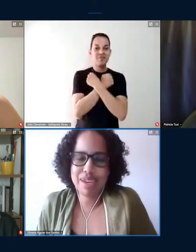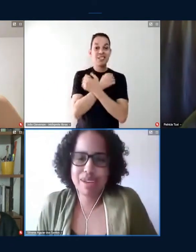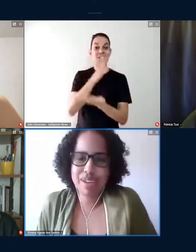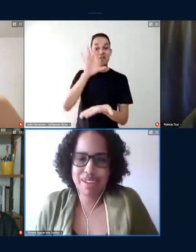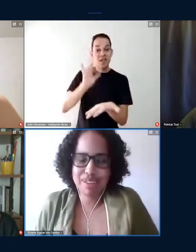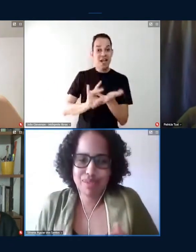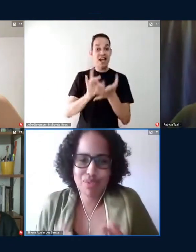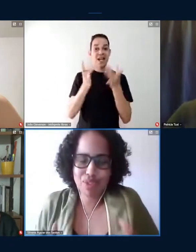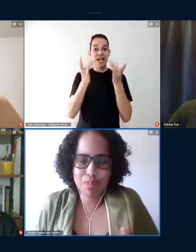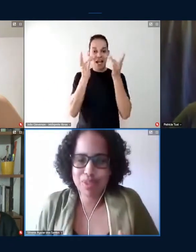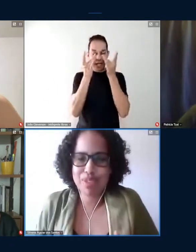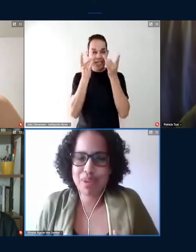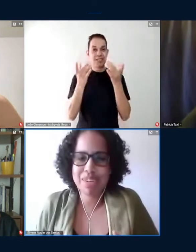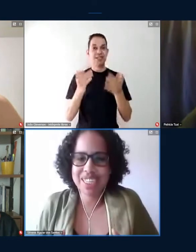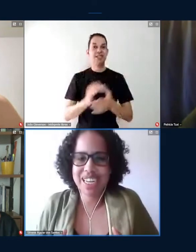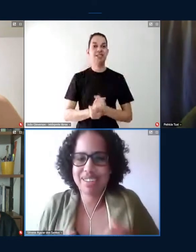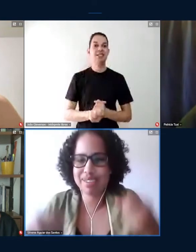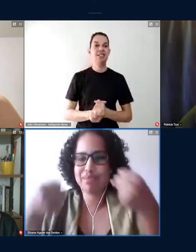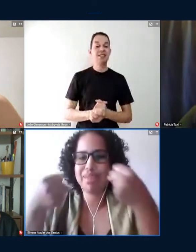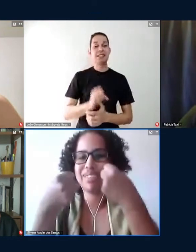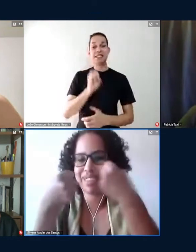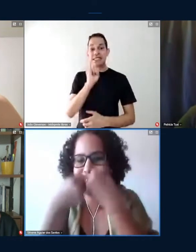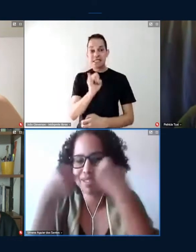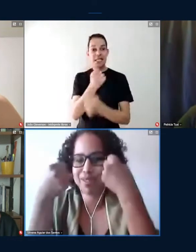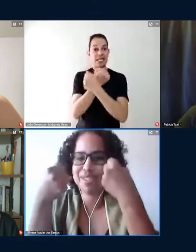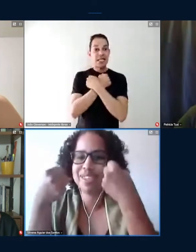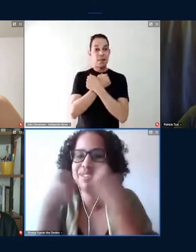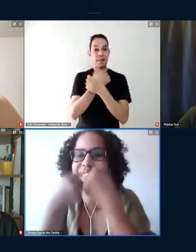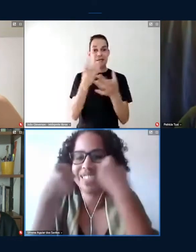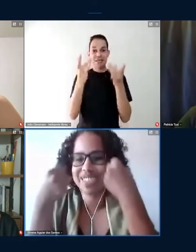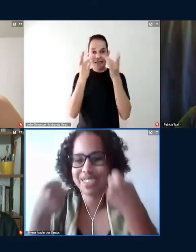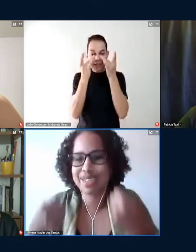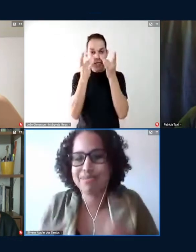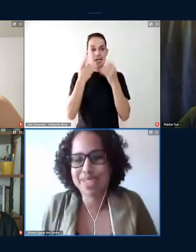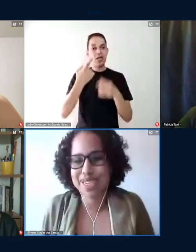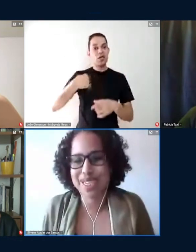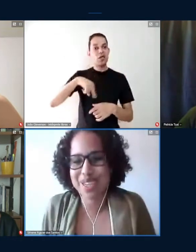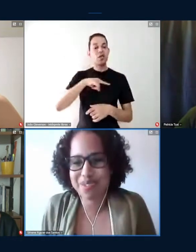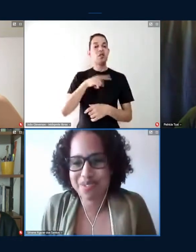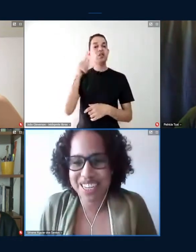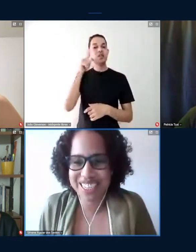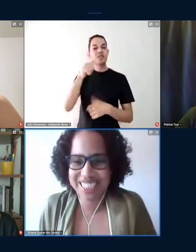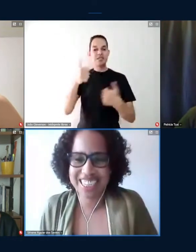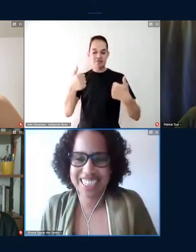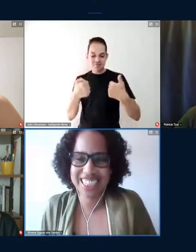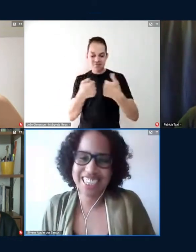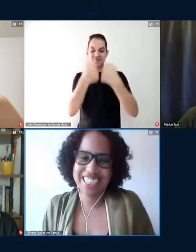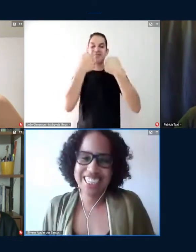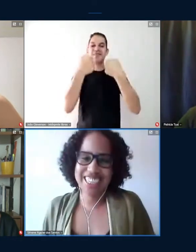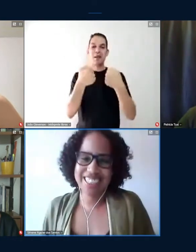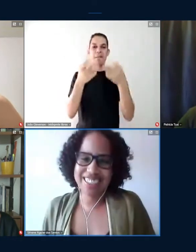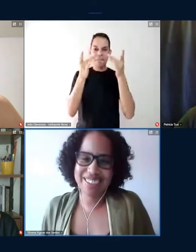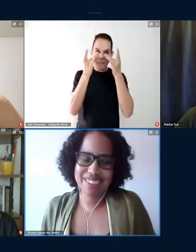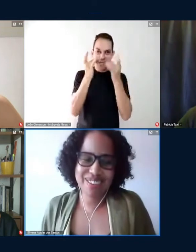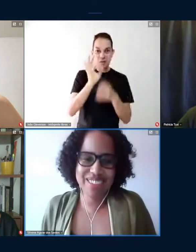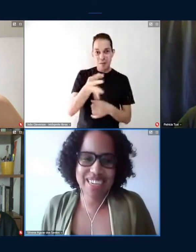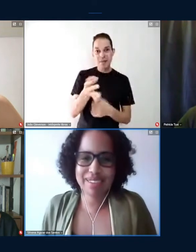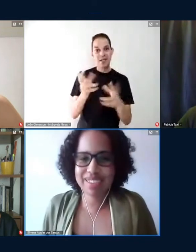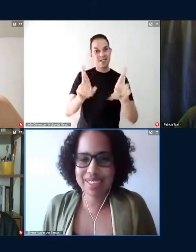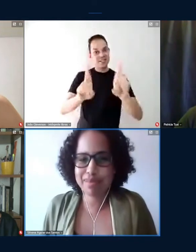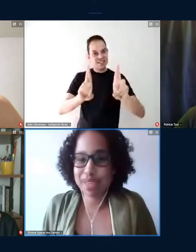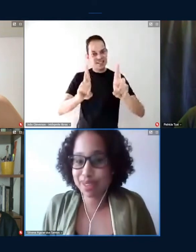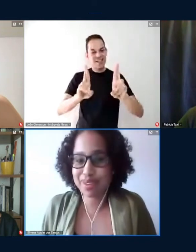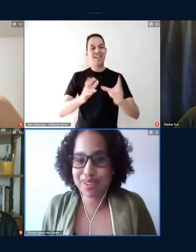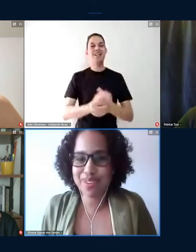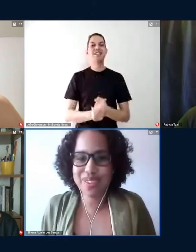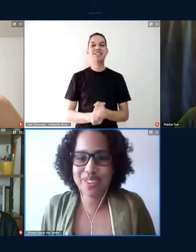possível abraçá-las, menos que a gente consiga fazer assim presencialmente, né, quero